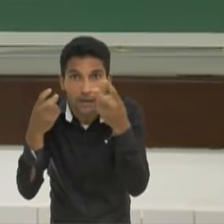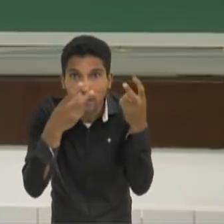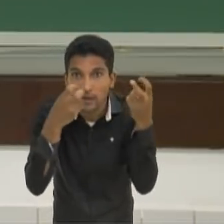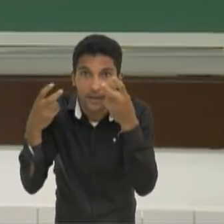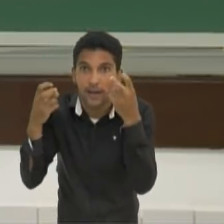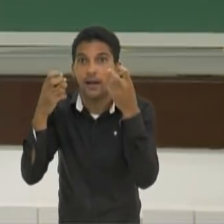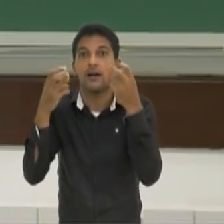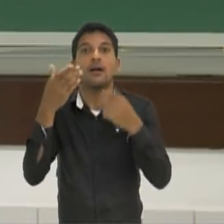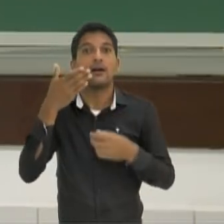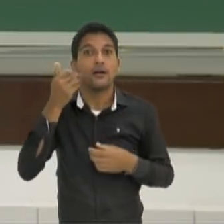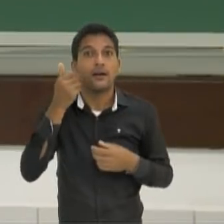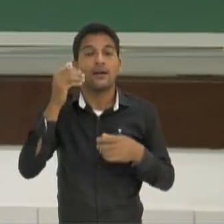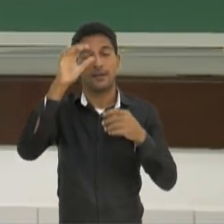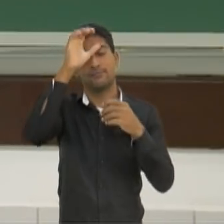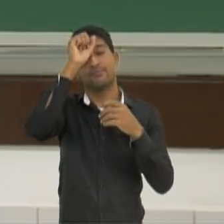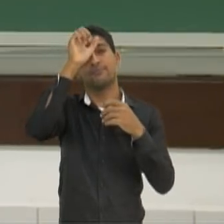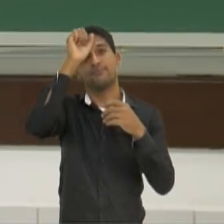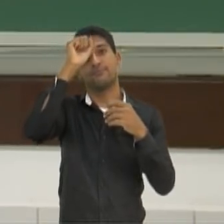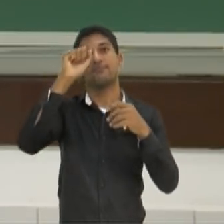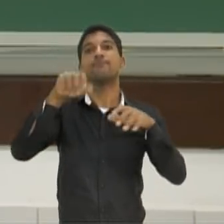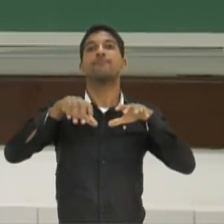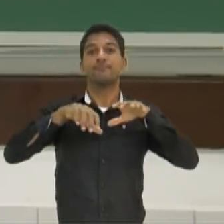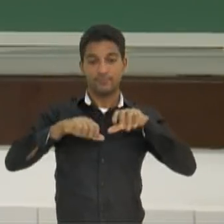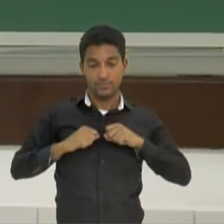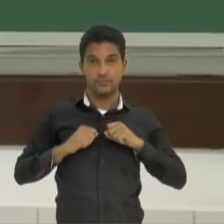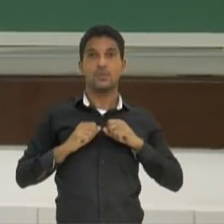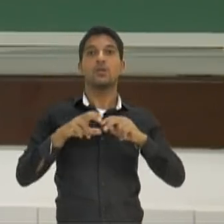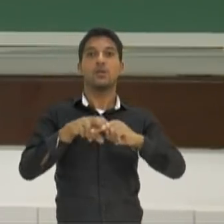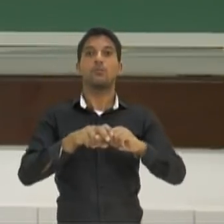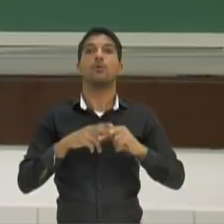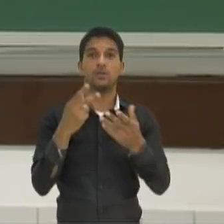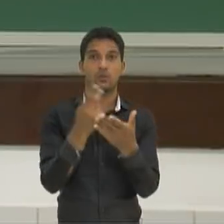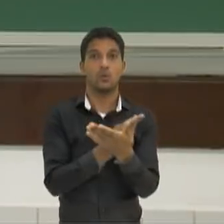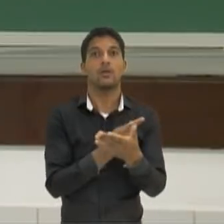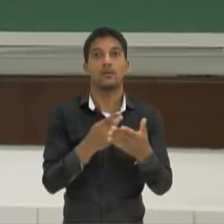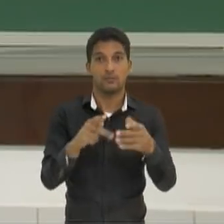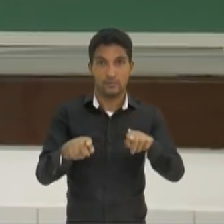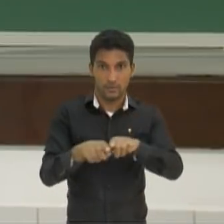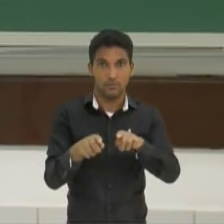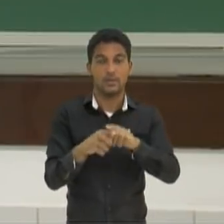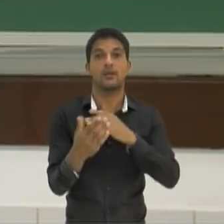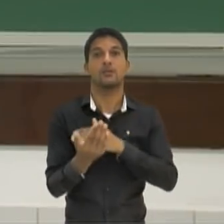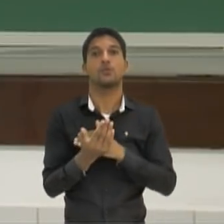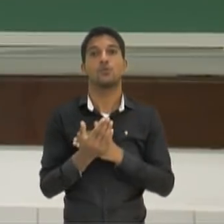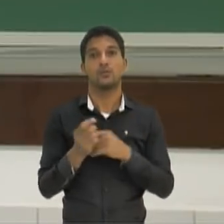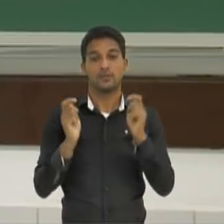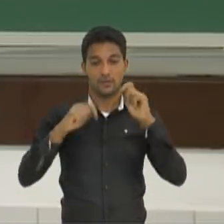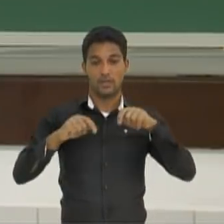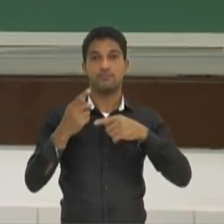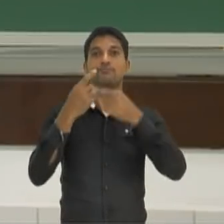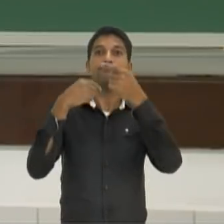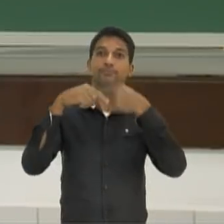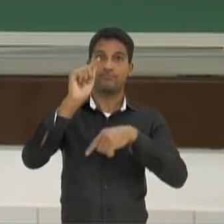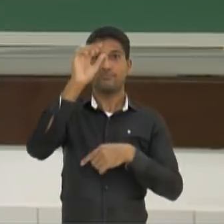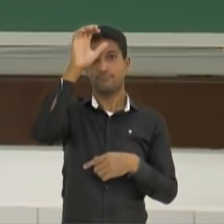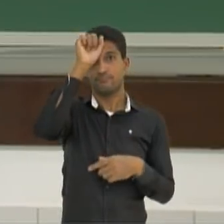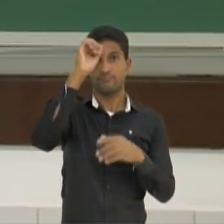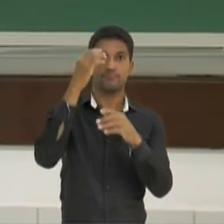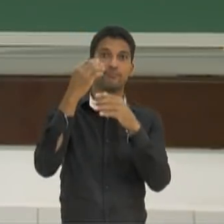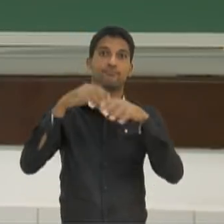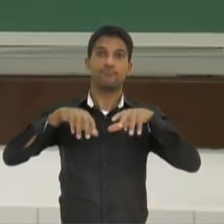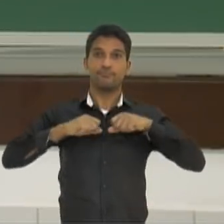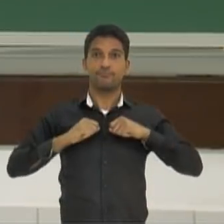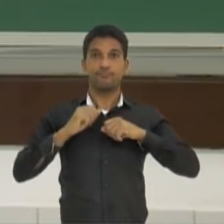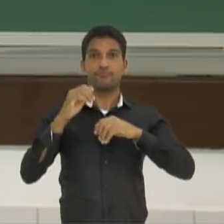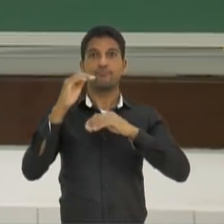né? Então, o erro faz parte também do nosso processo de aquisição dos conhecimentos, né? Então, parabenizo mesmo todos por estarem aí,